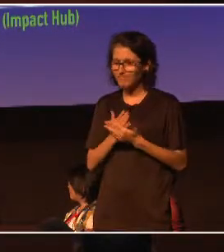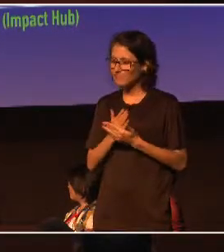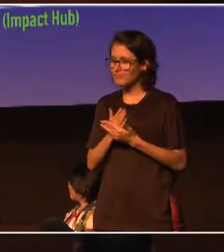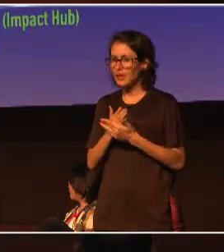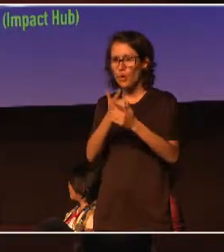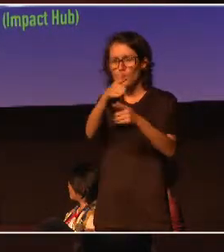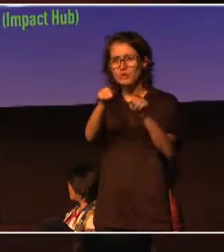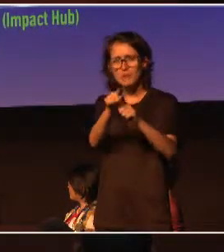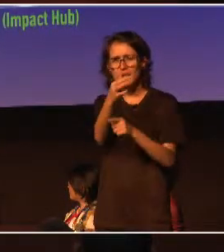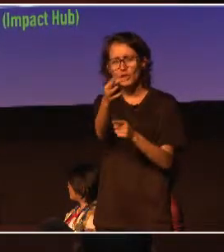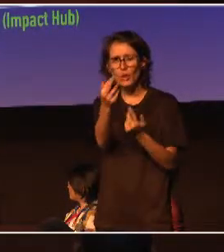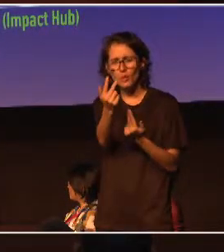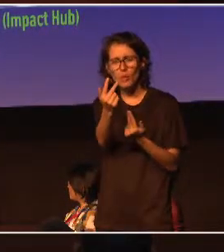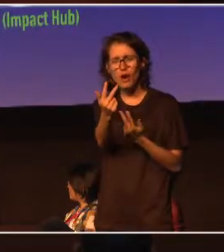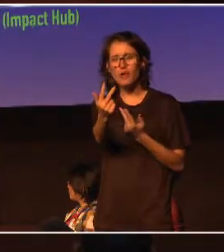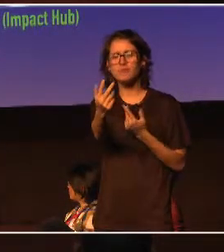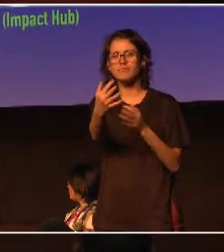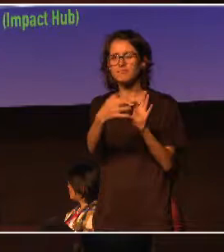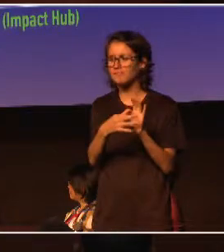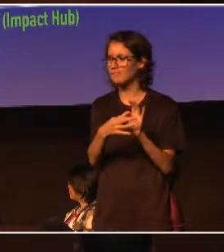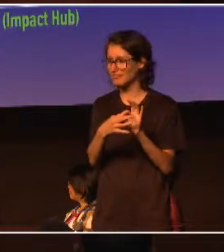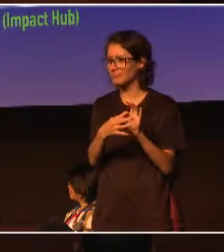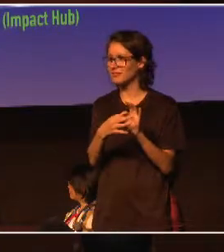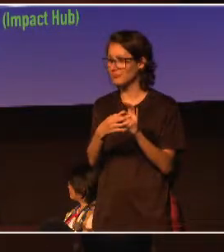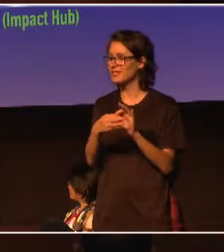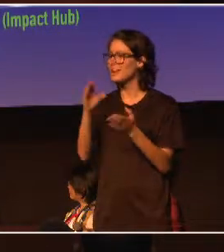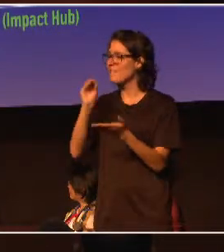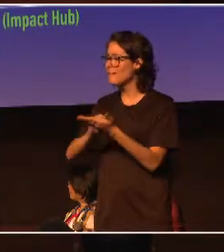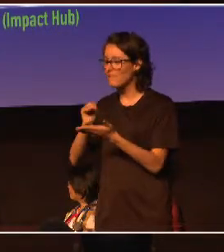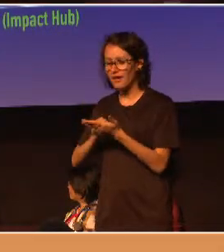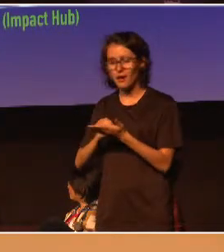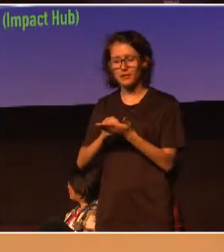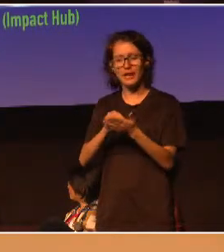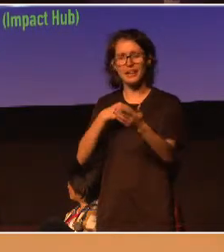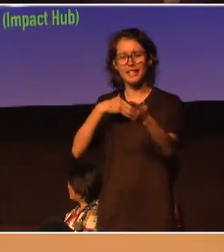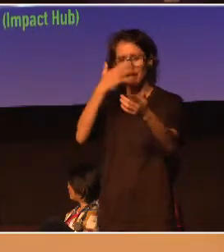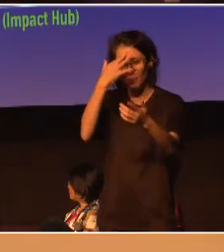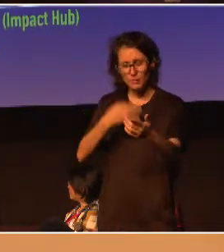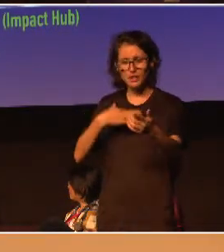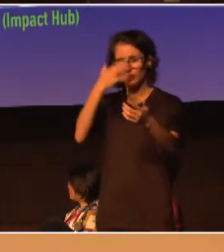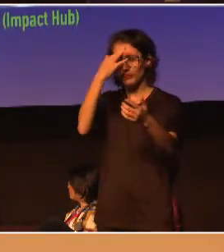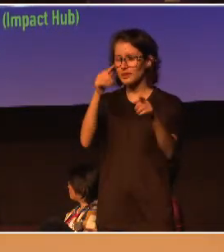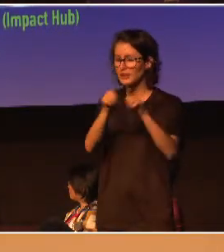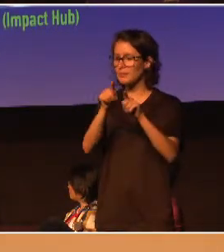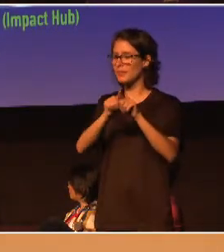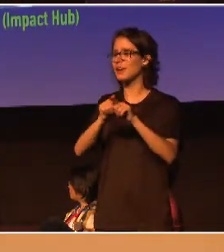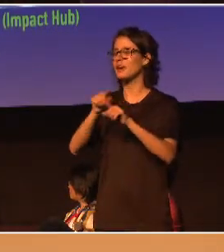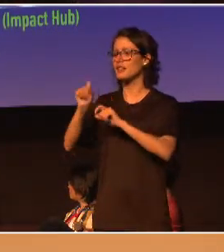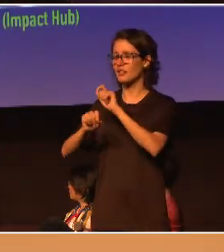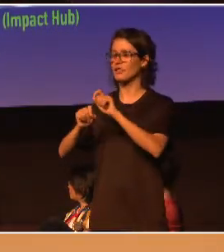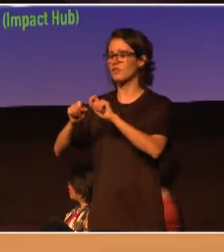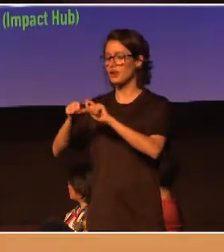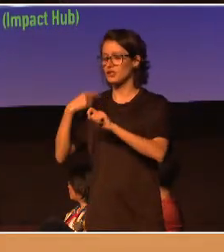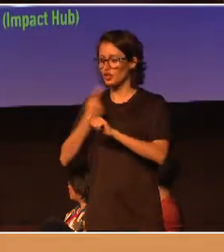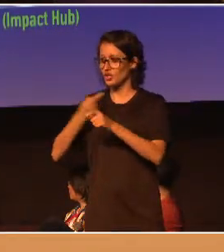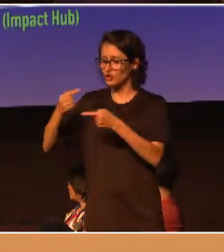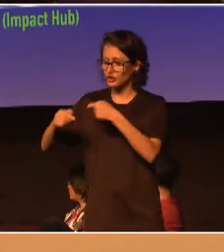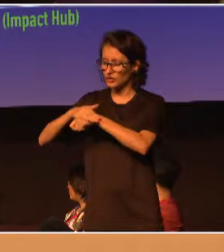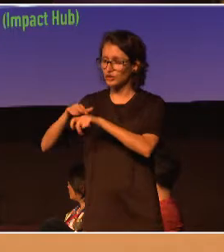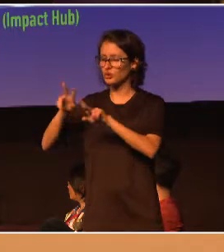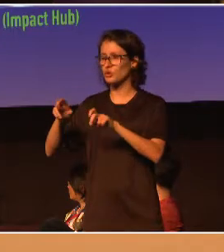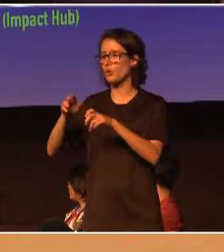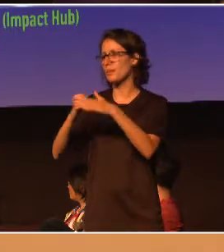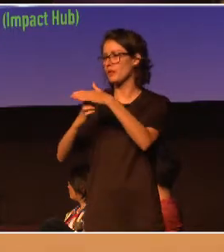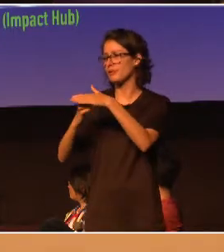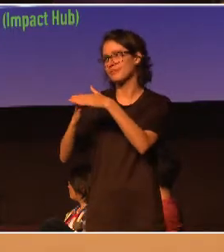a dor era justamente a falta de diversidade na discussão sobre tecnologia, inovação e empreendedorismo, né? Como eu